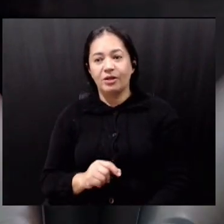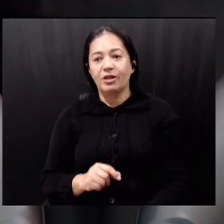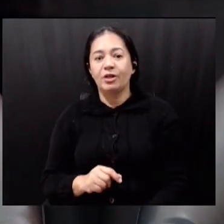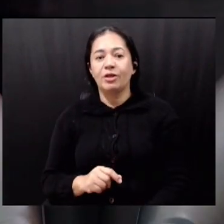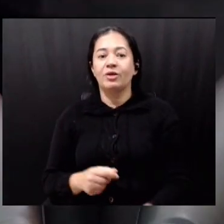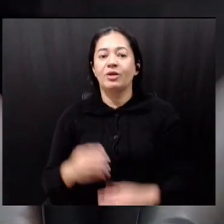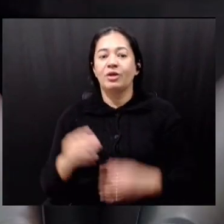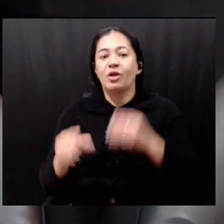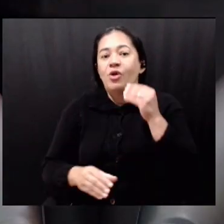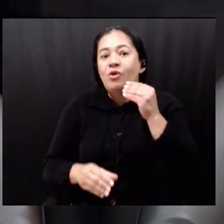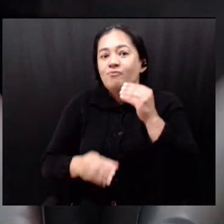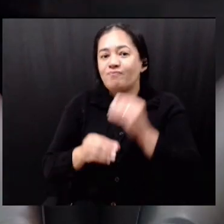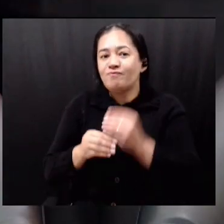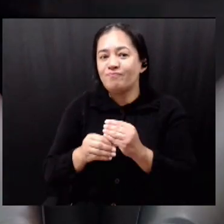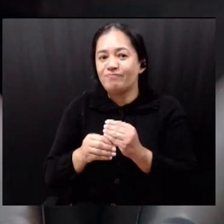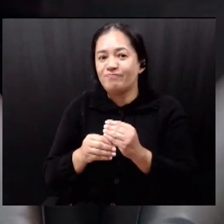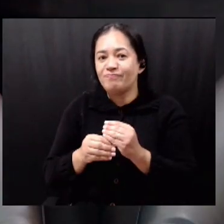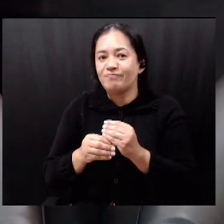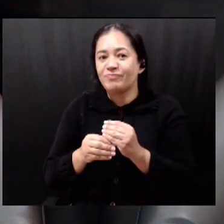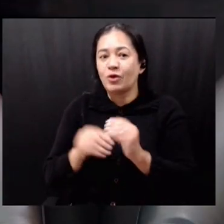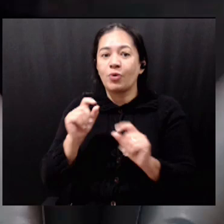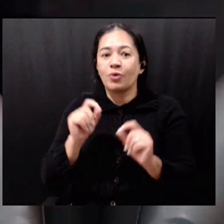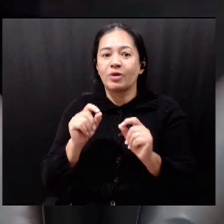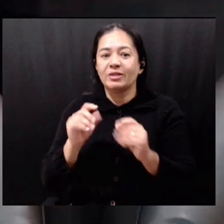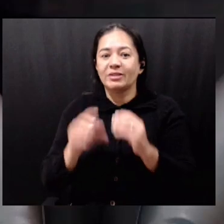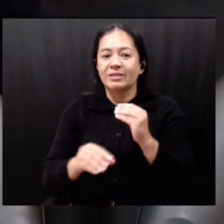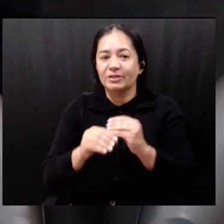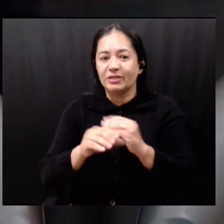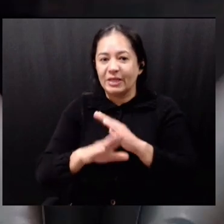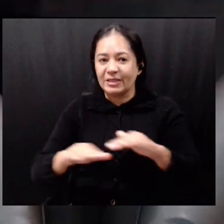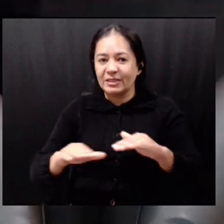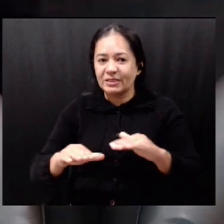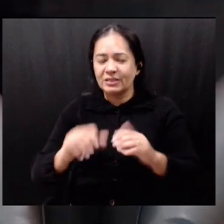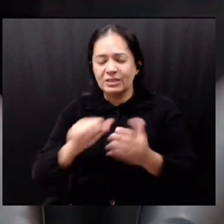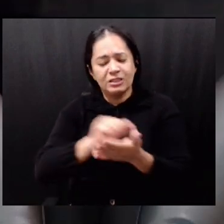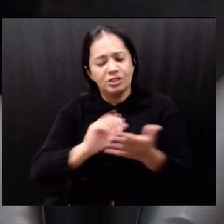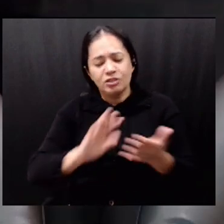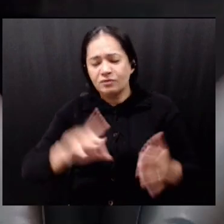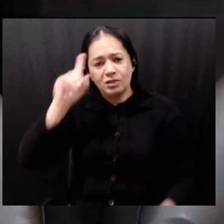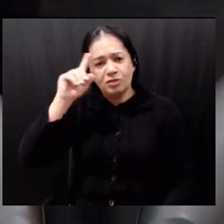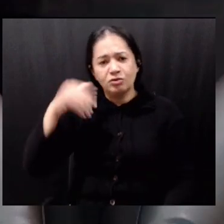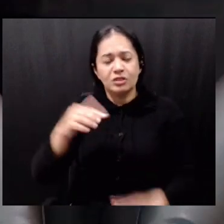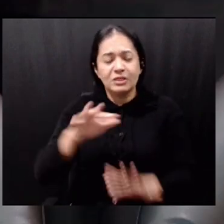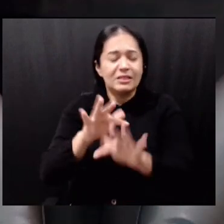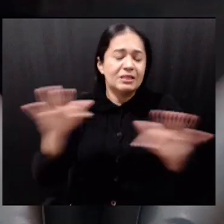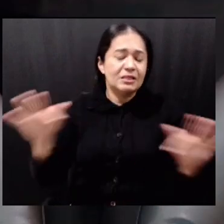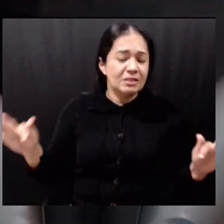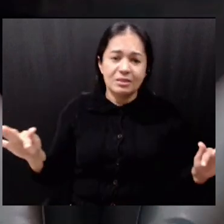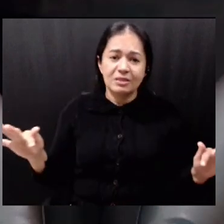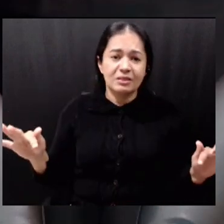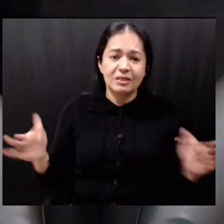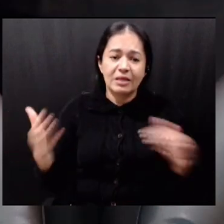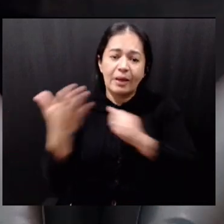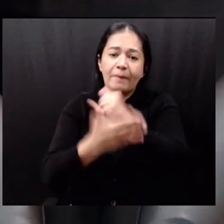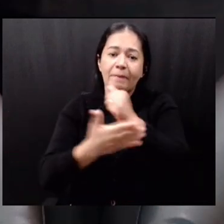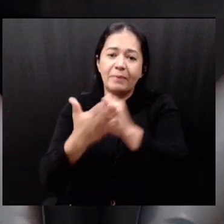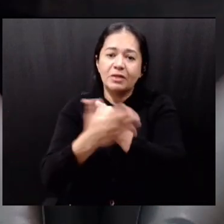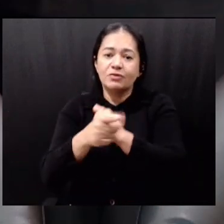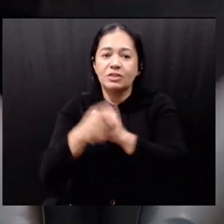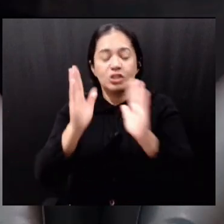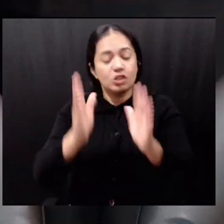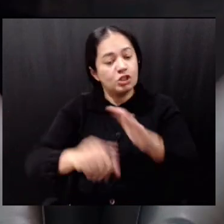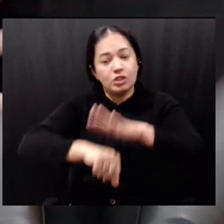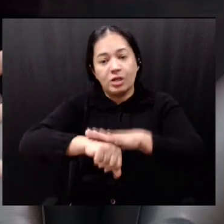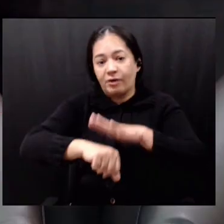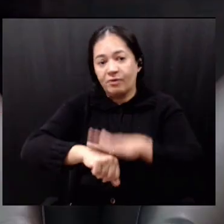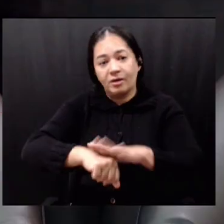um plus, a gente incluir a criança mesmo nas atividades do dia a dia, coisa simples, coisa básica que você já faz no seu dia a dia. Não